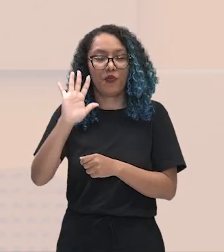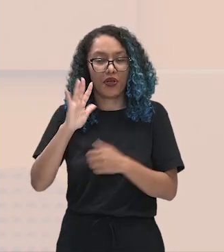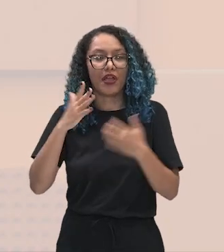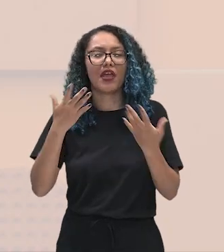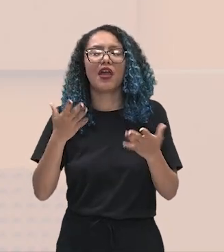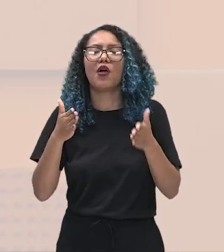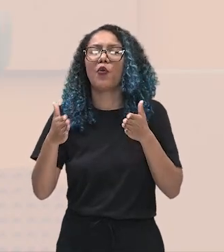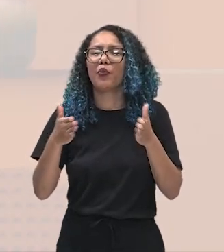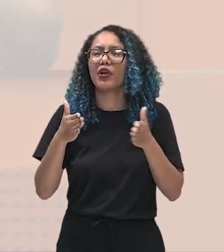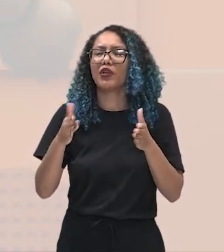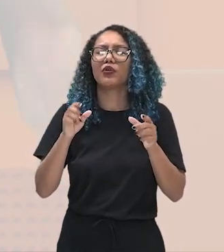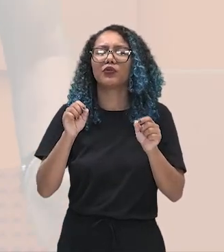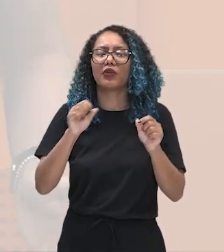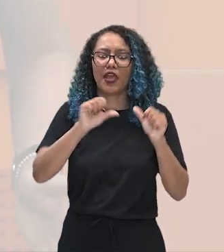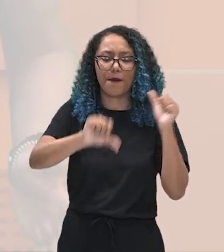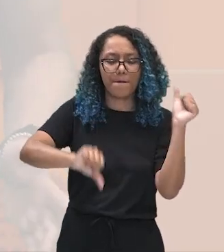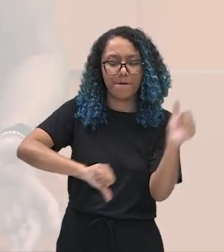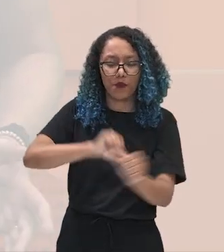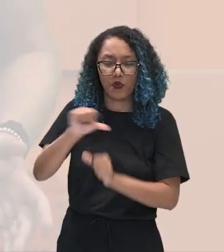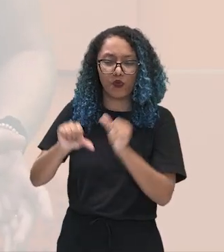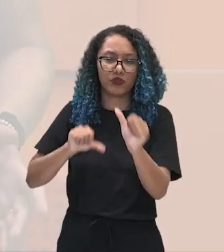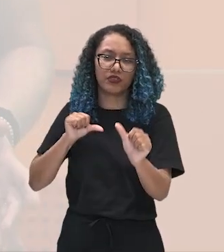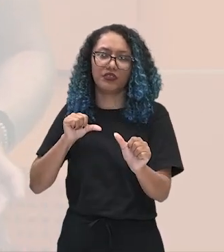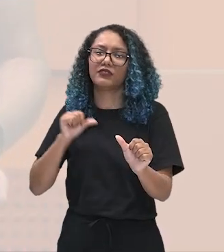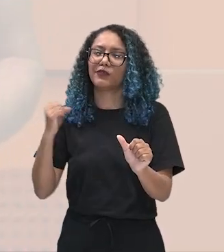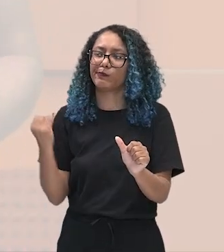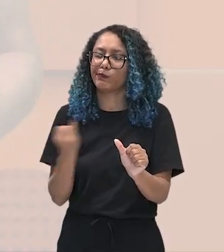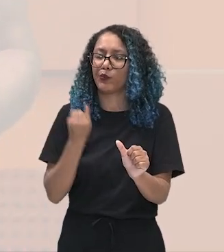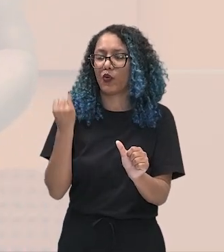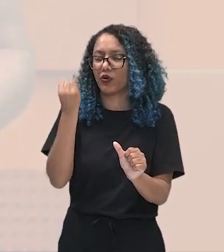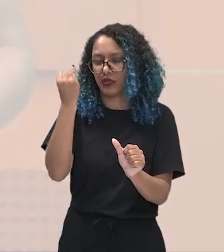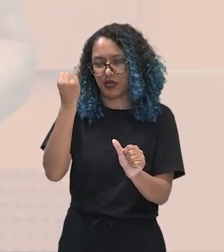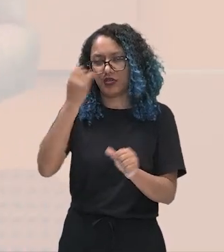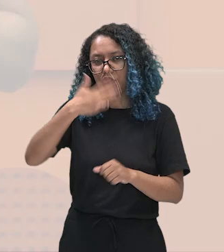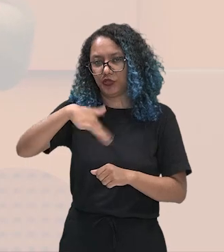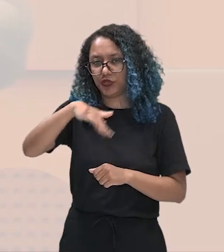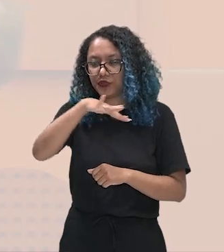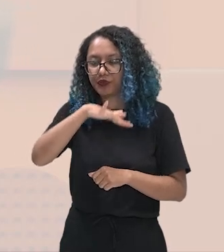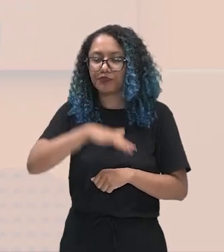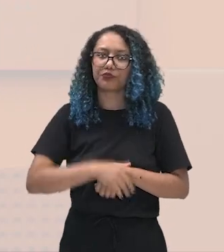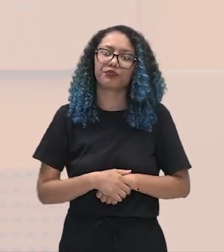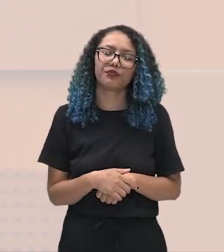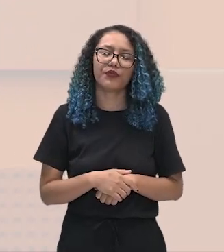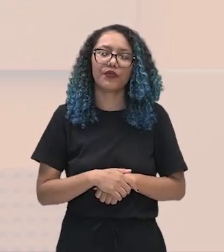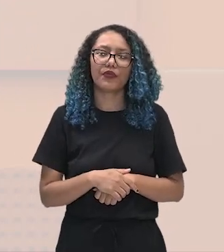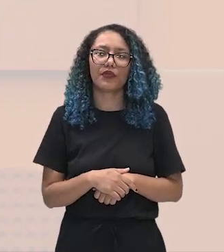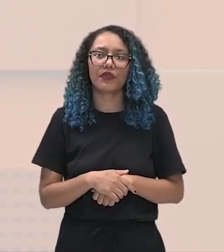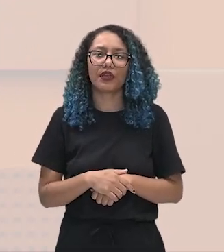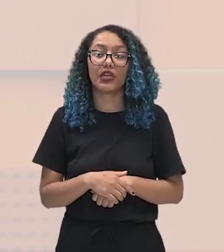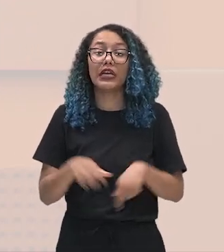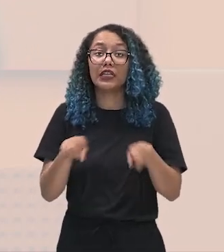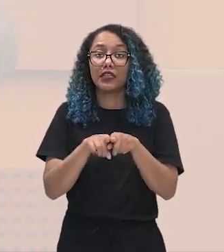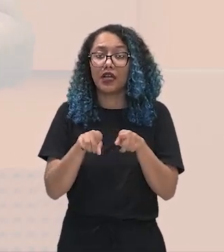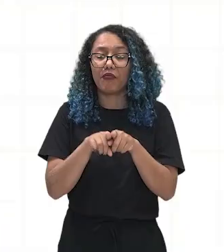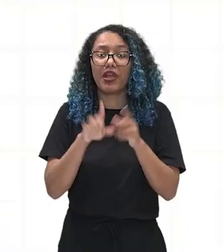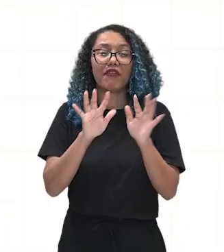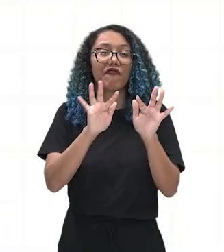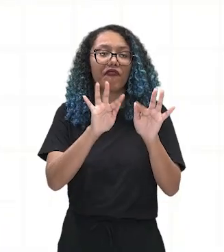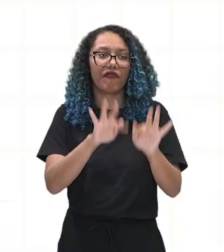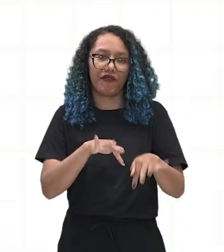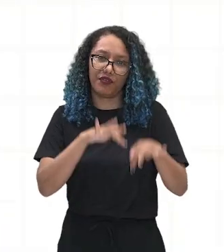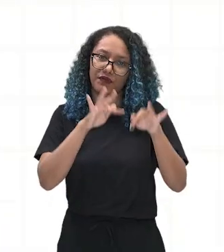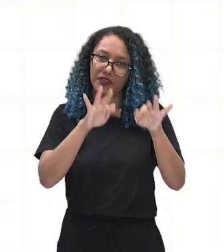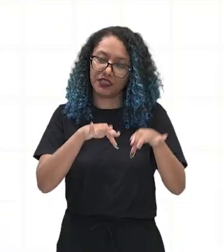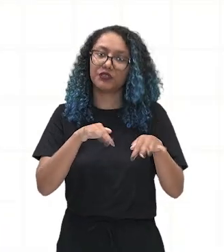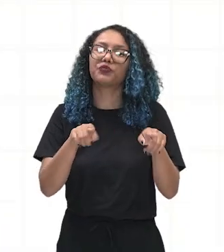período de grandes transformações dentro da Europa, tá? Vamos ver também o feudalismo. Olha só, o